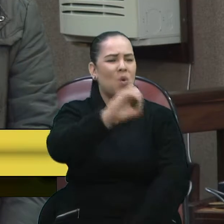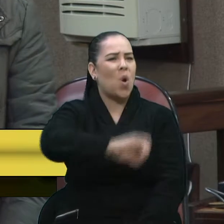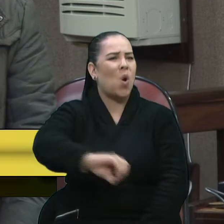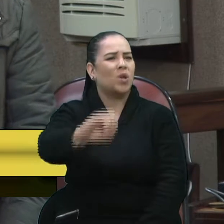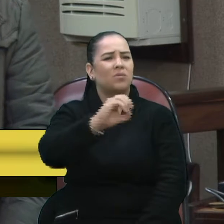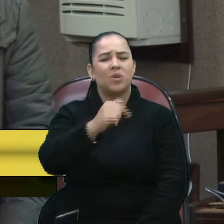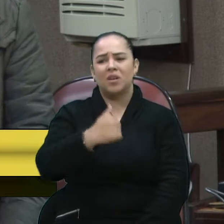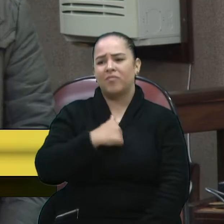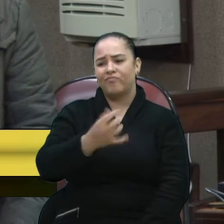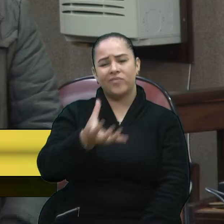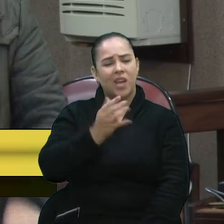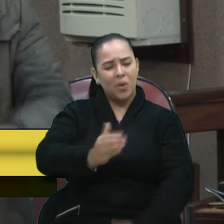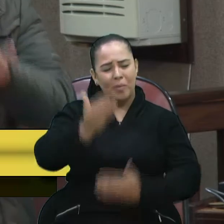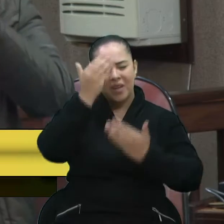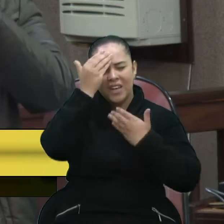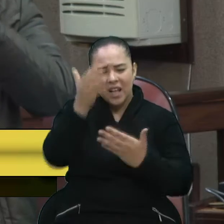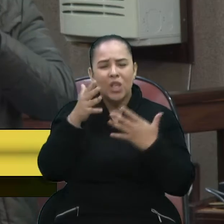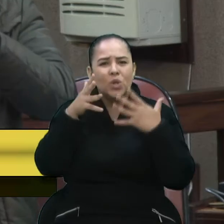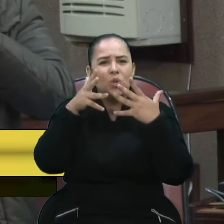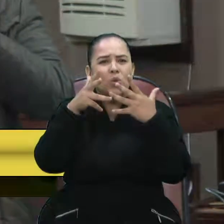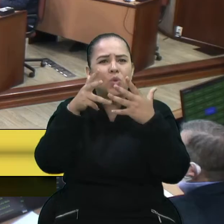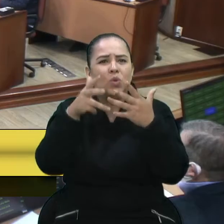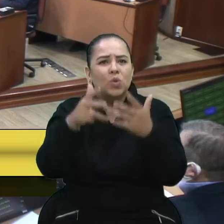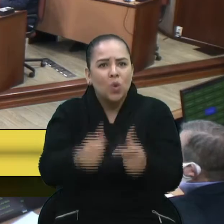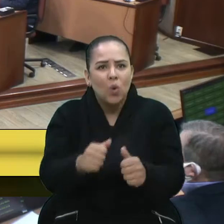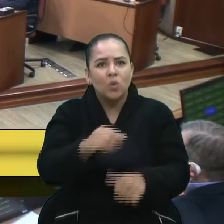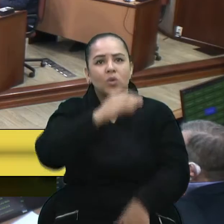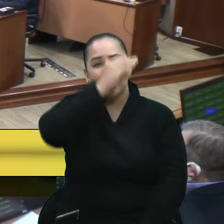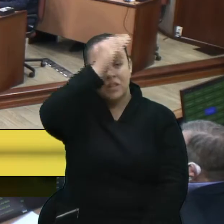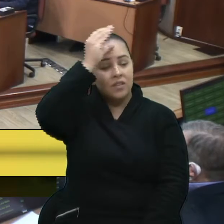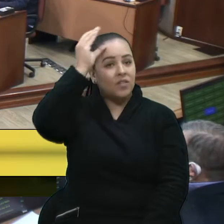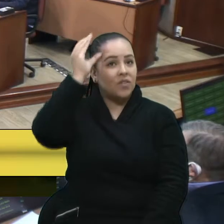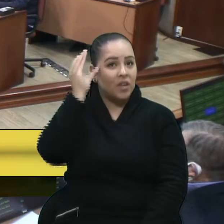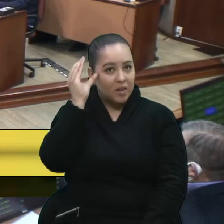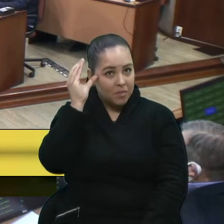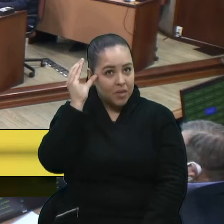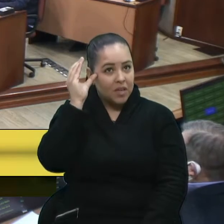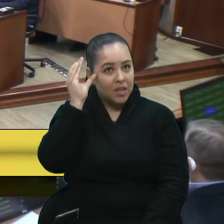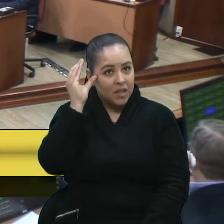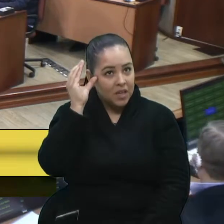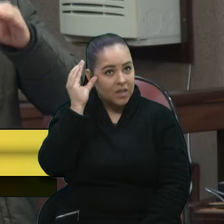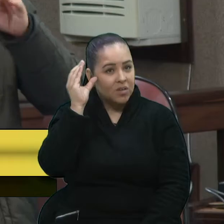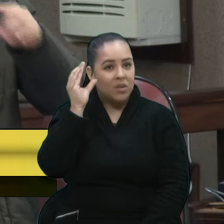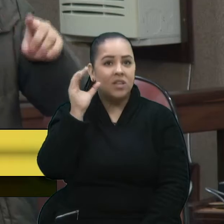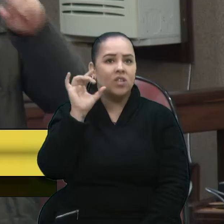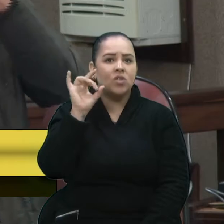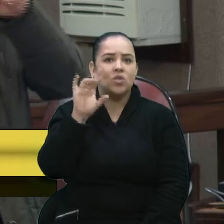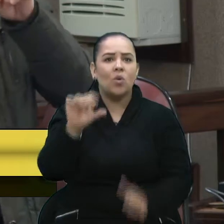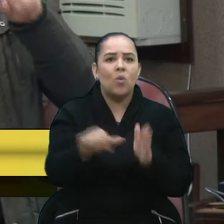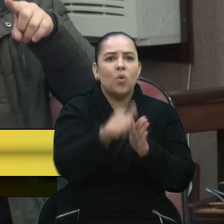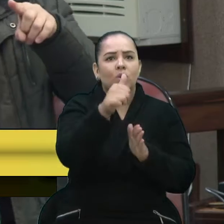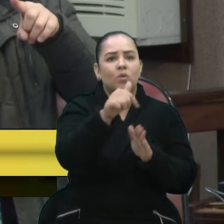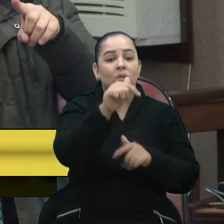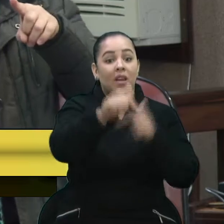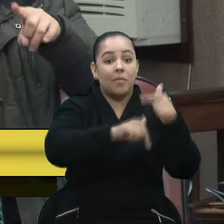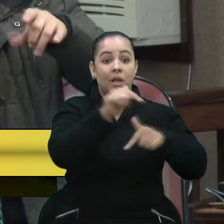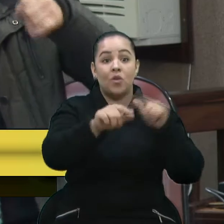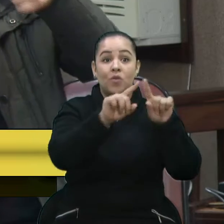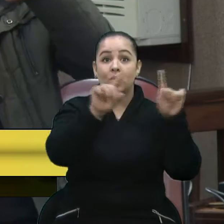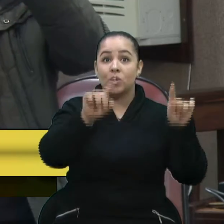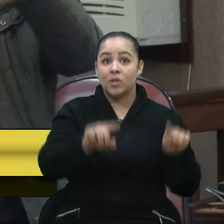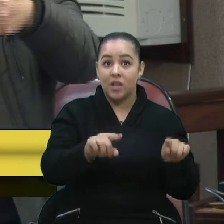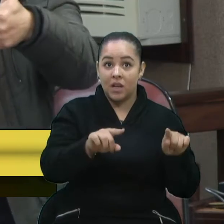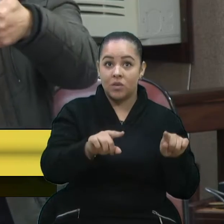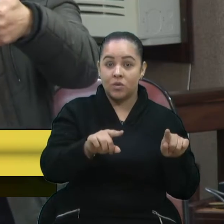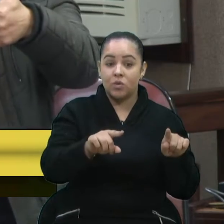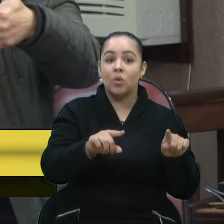a todos os enfermeiros que foram... A declaração de líder da bancada do PDT Sim. permanece, Rafael. Que foram os únicos trabalhadores, servidores públicos que não